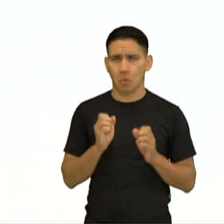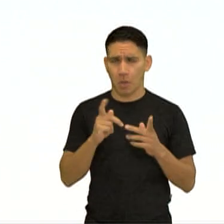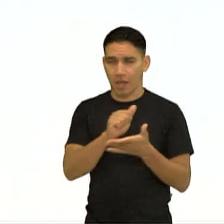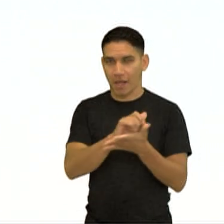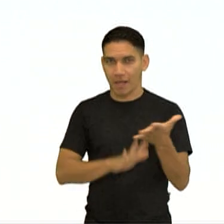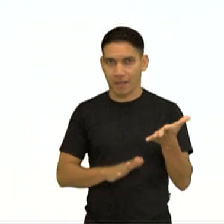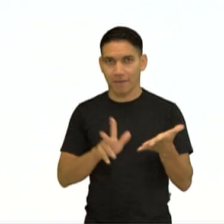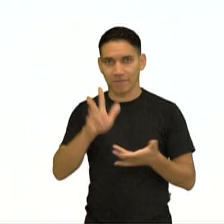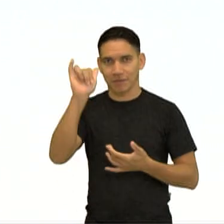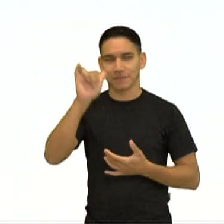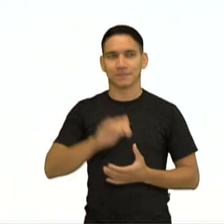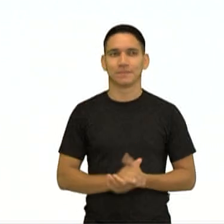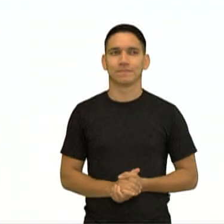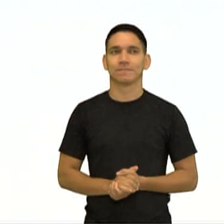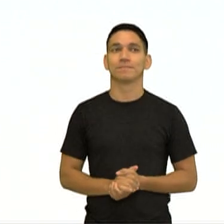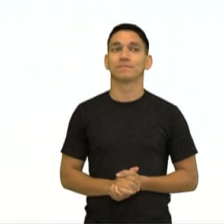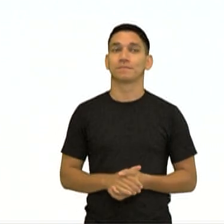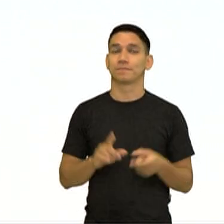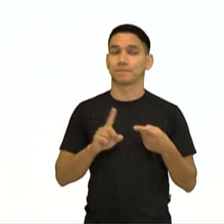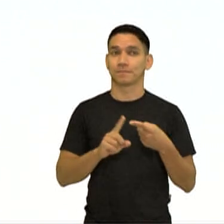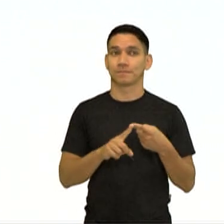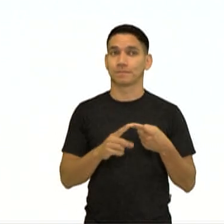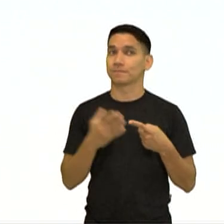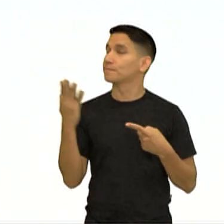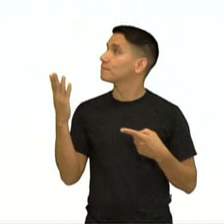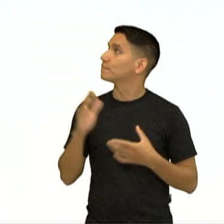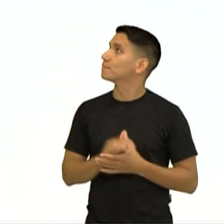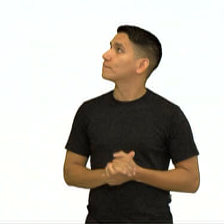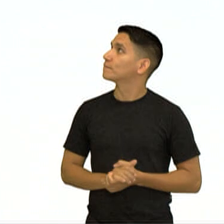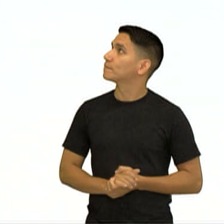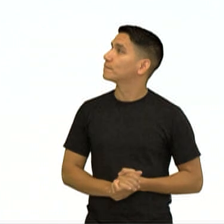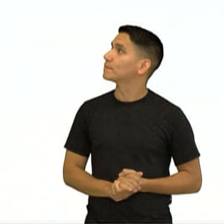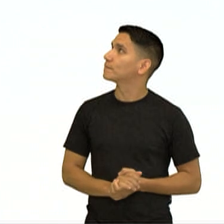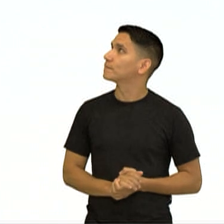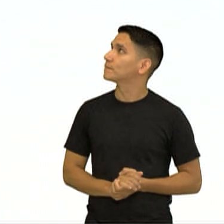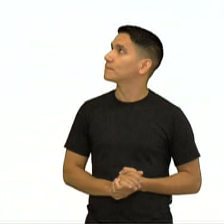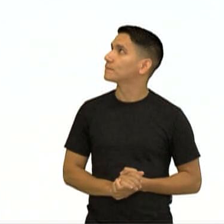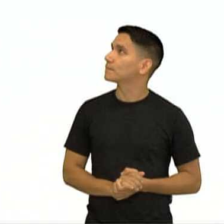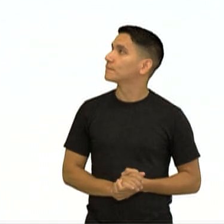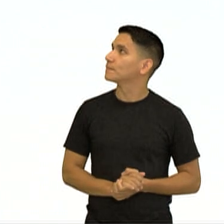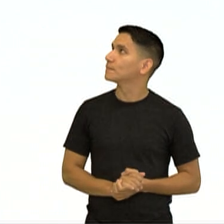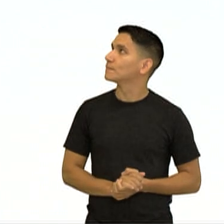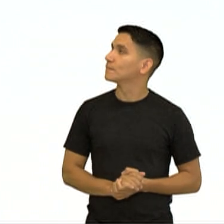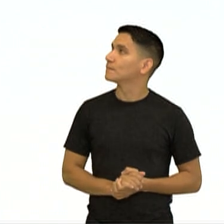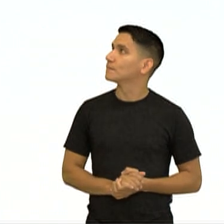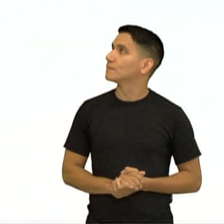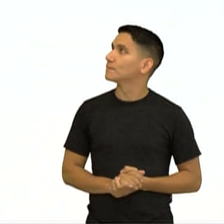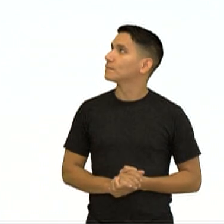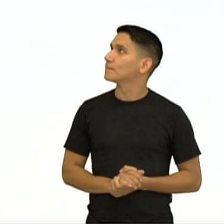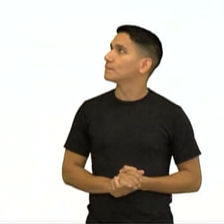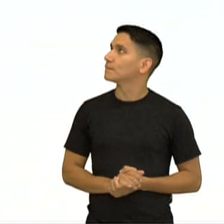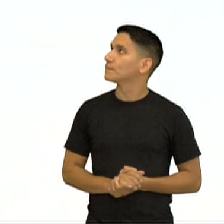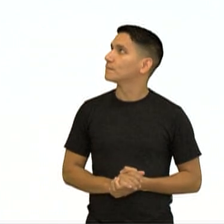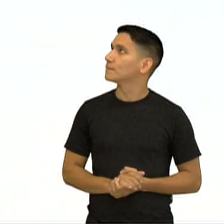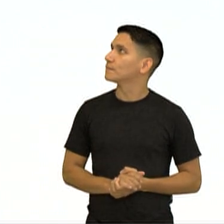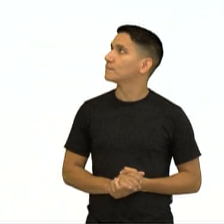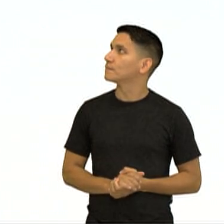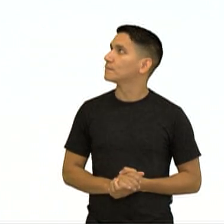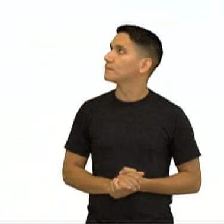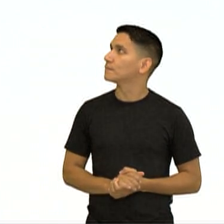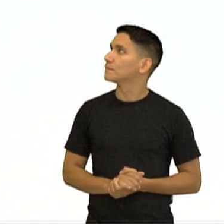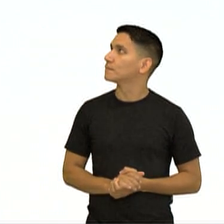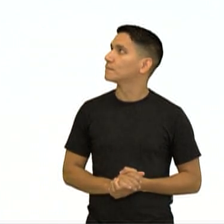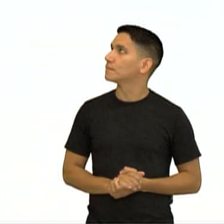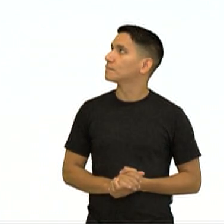aqui? Número 1. Write sentences in the comparative form using the adjectives handsome